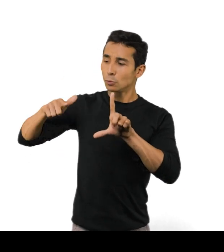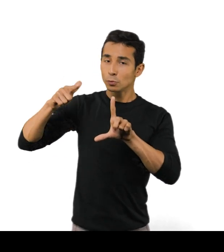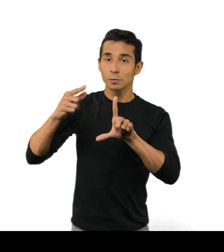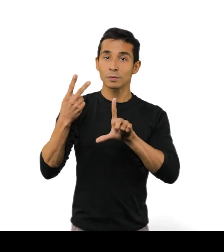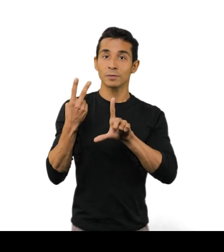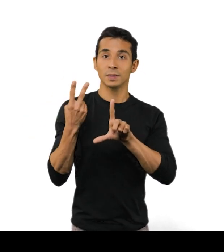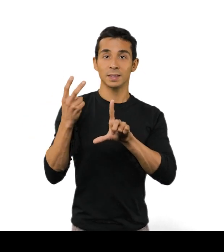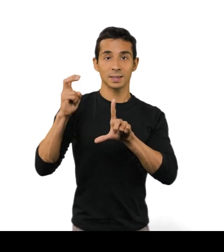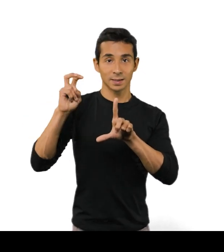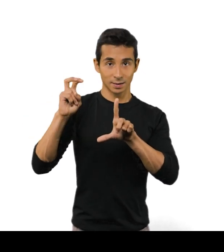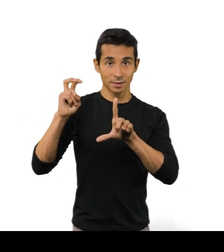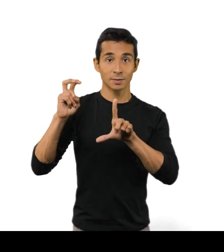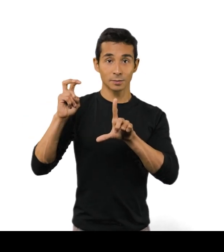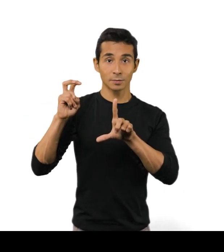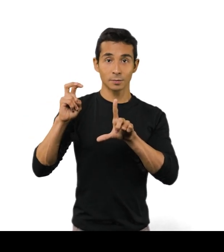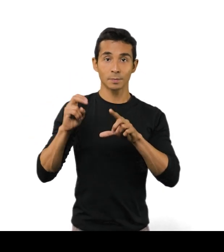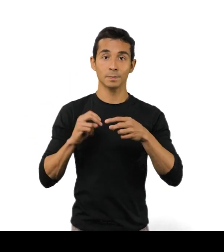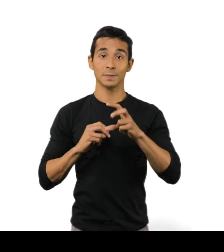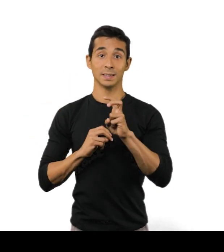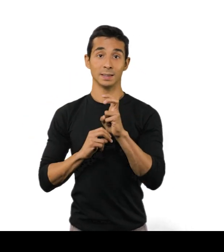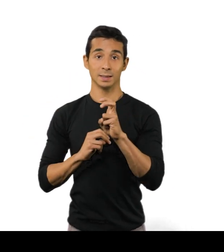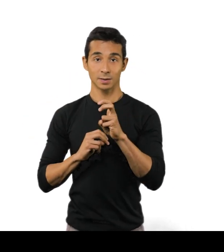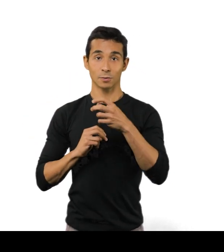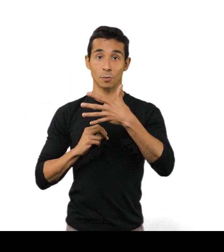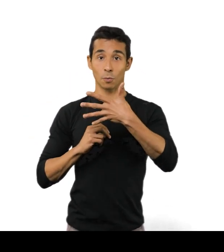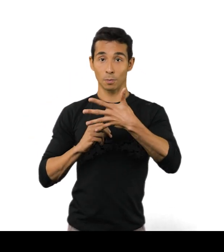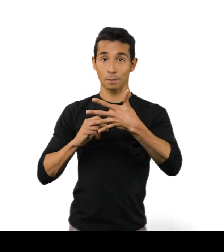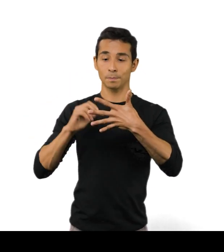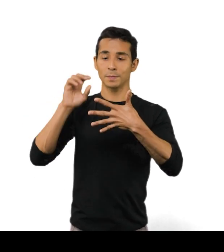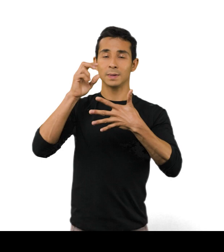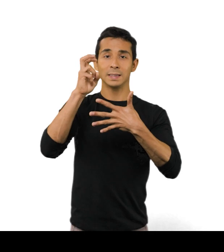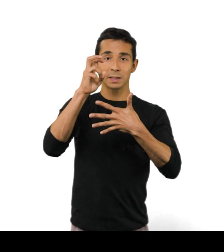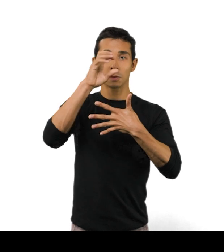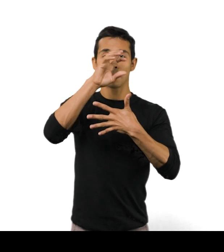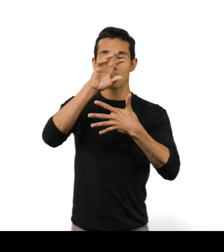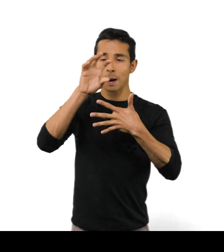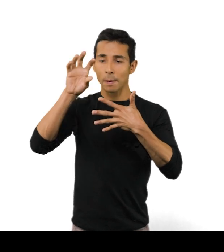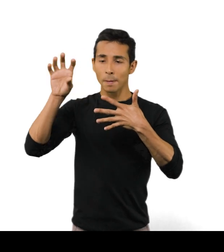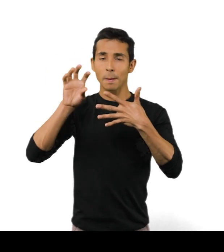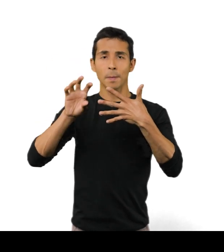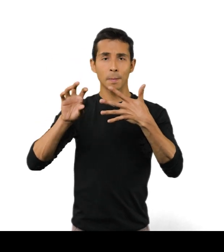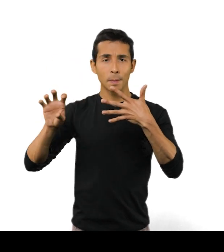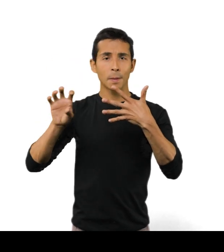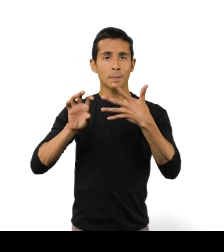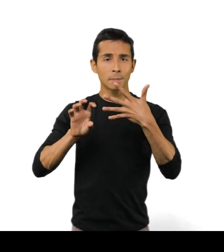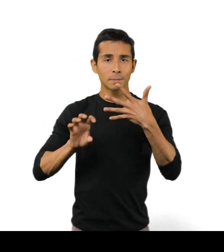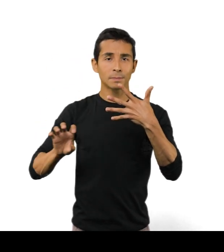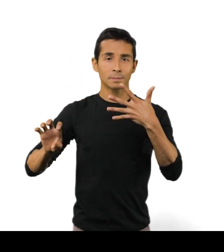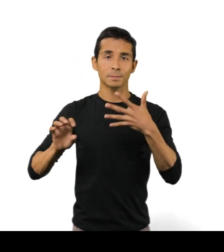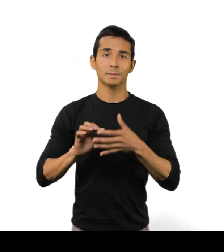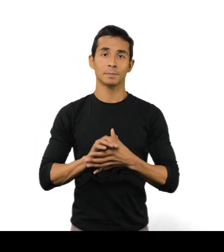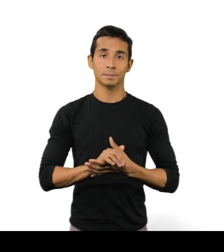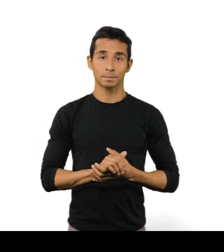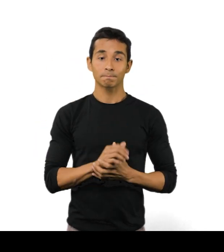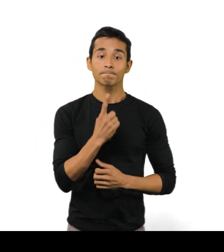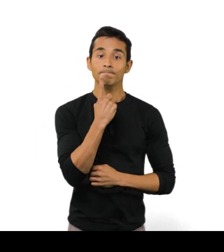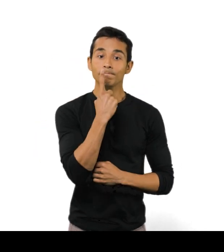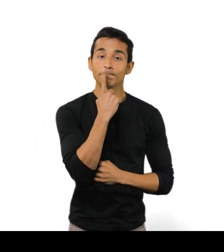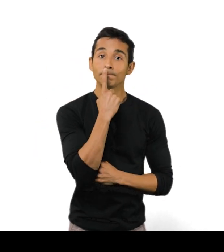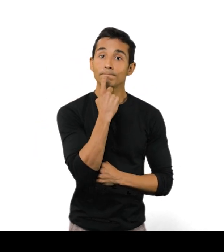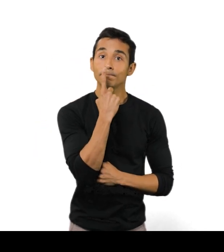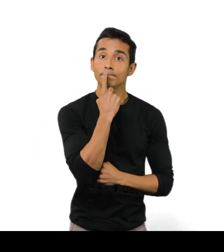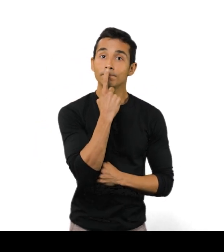aplicada 25 vezes em um alinhamento de 5 linhas por 5 colunas. A